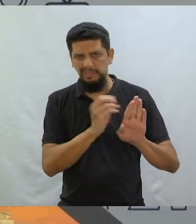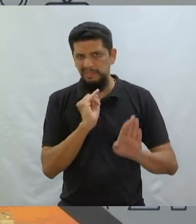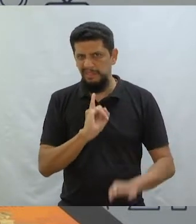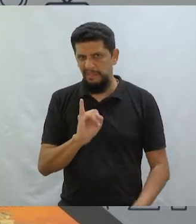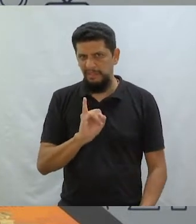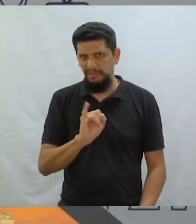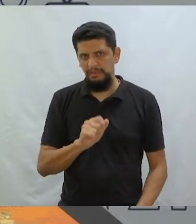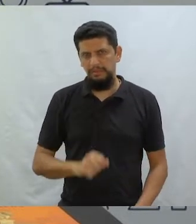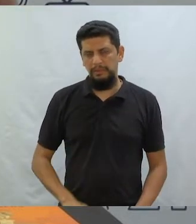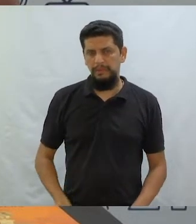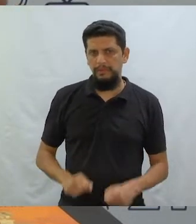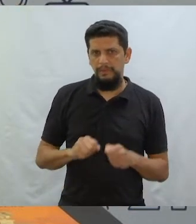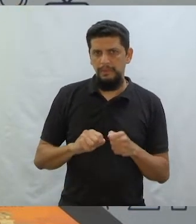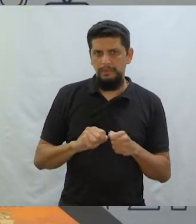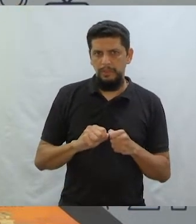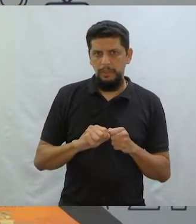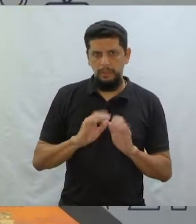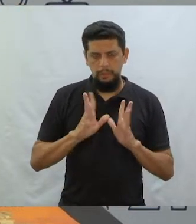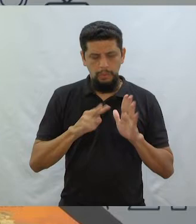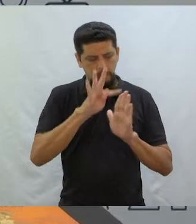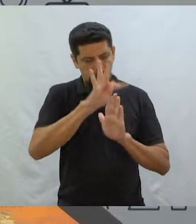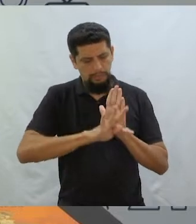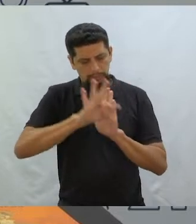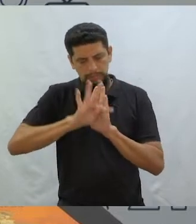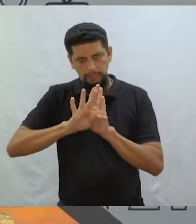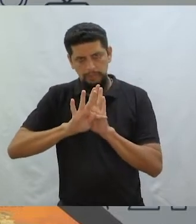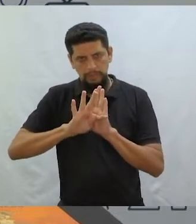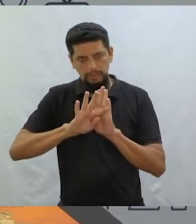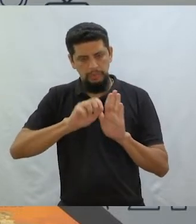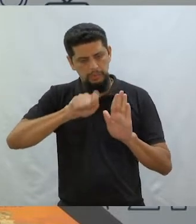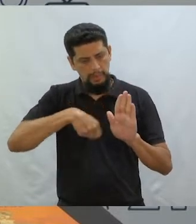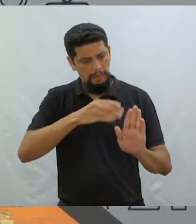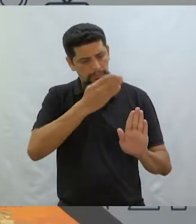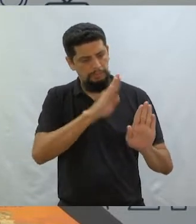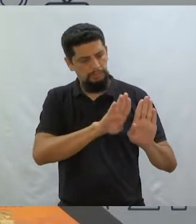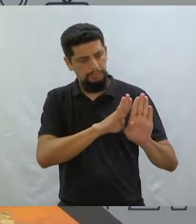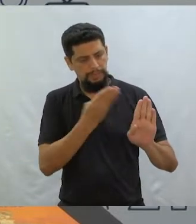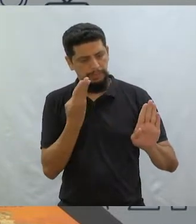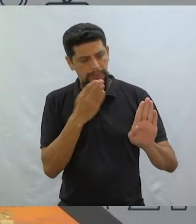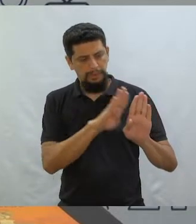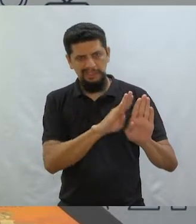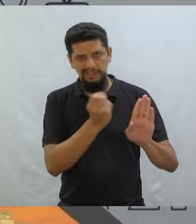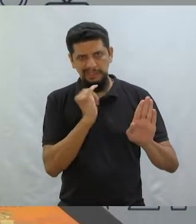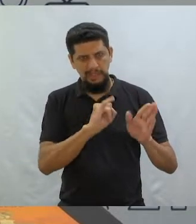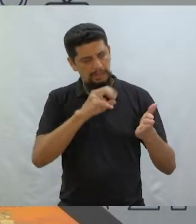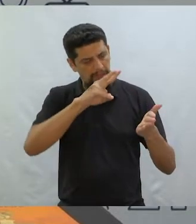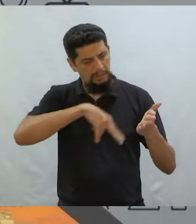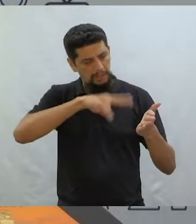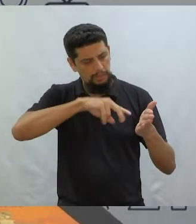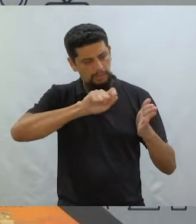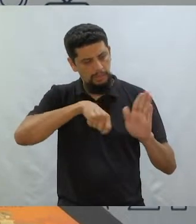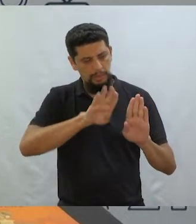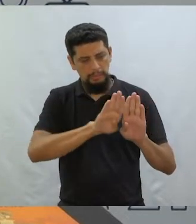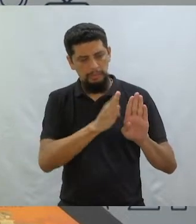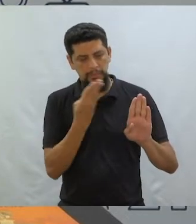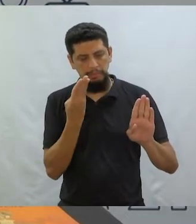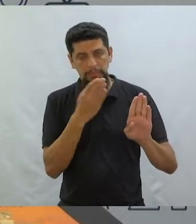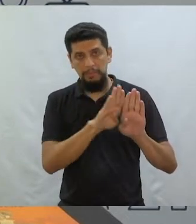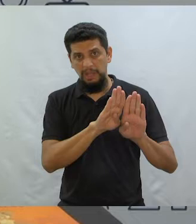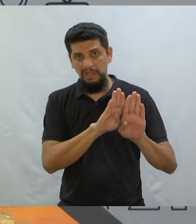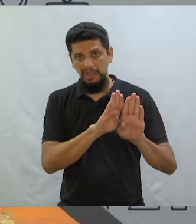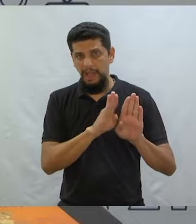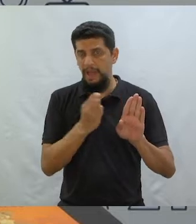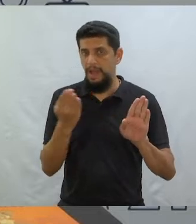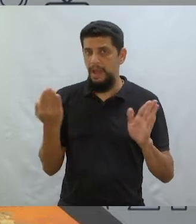que nós vamos fazer todo um texto em cima da porta será que a gente vai ler sobre portas mas